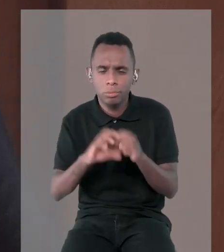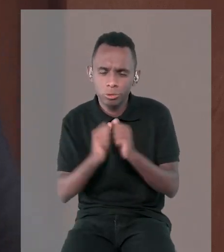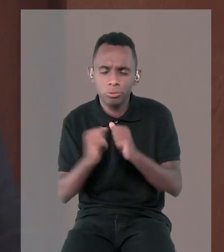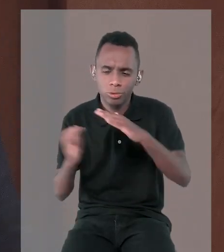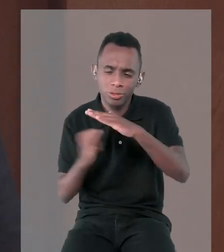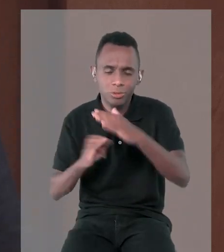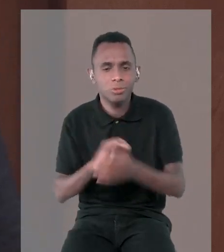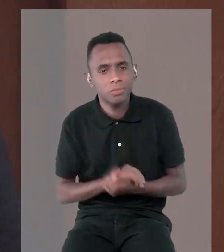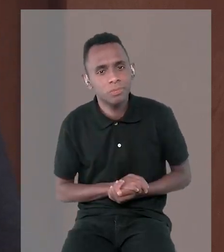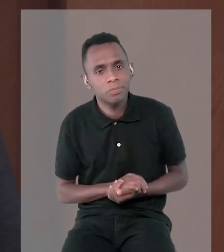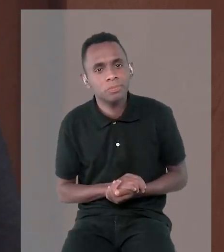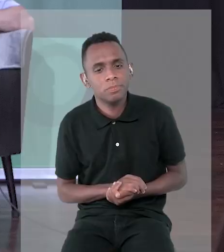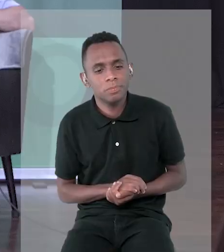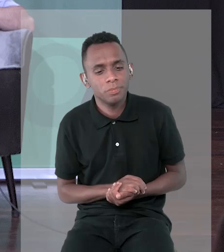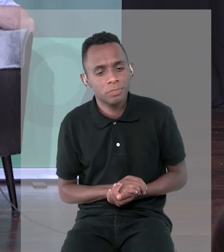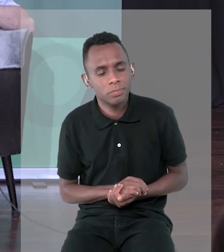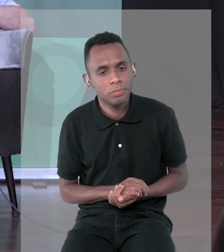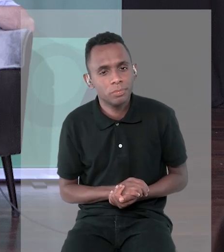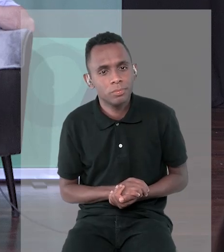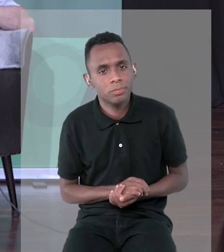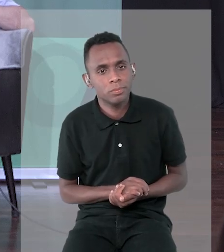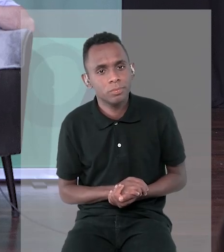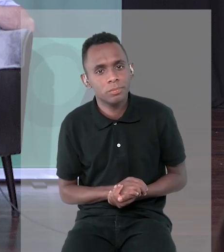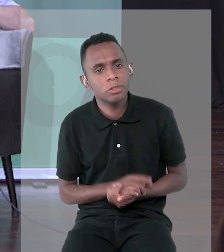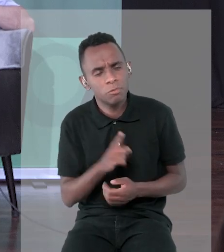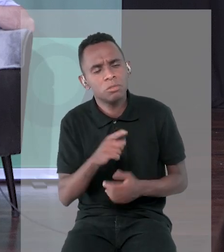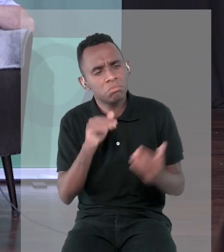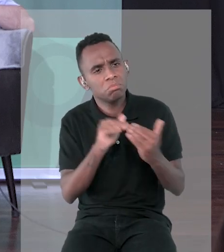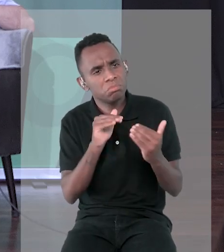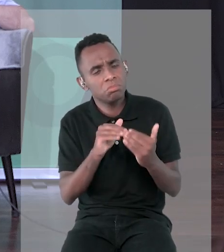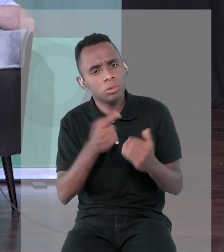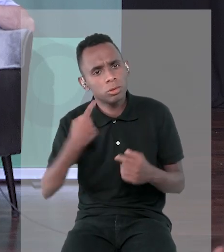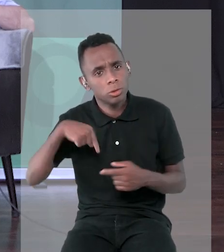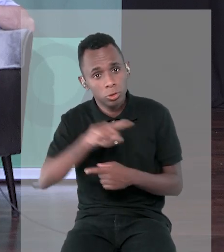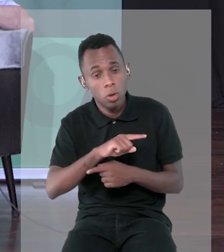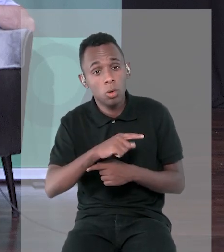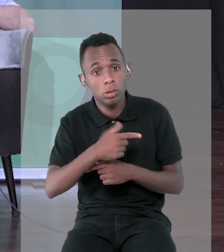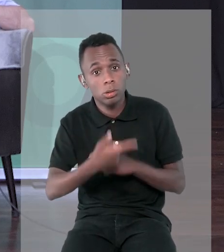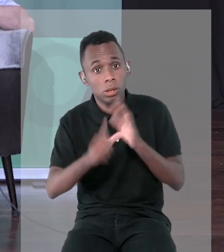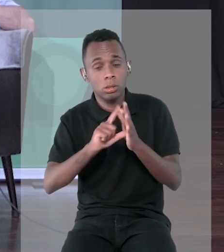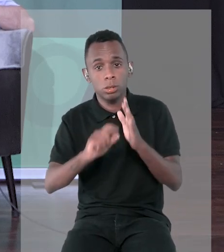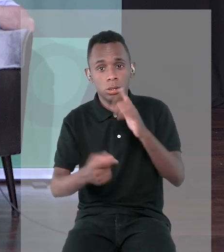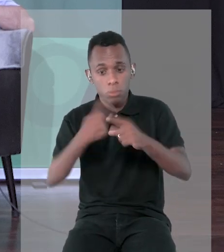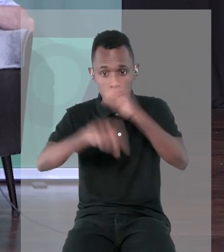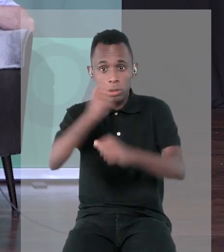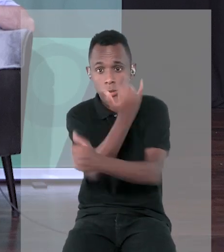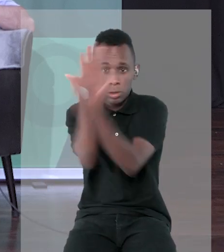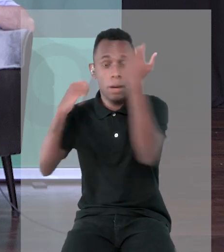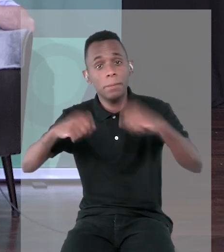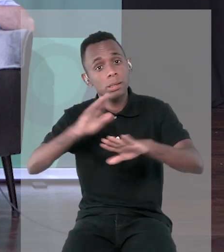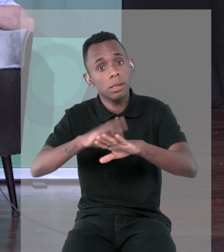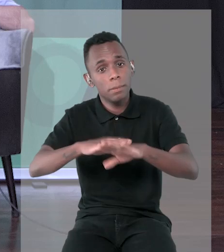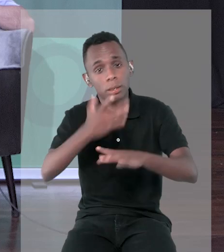Instituto. Né? É muito querido. Mas você tem razão. A gente, antes de transformar o meio ambiente, a gente tem que transformar as